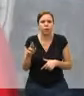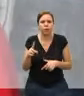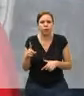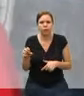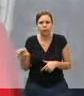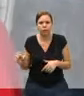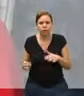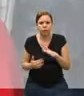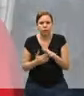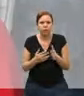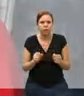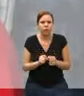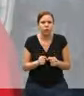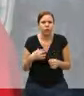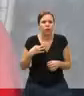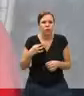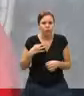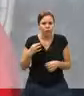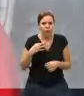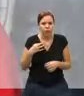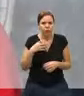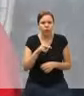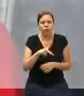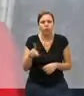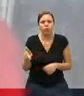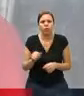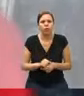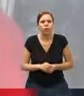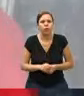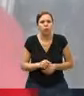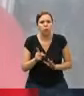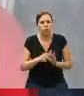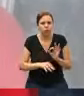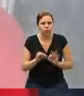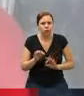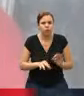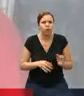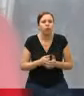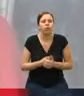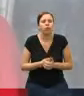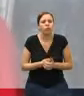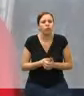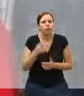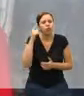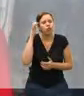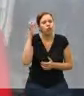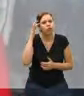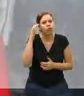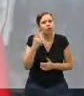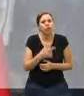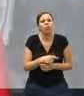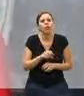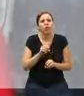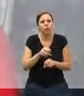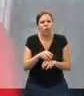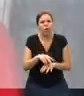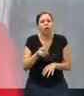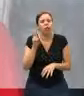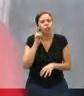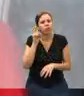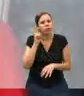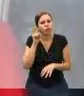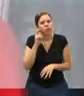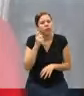Em Muzumu, como voluntário professor de inglês, onde abriram um projeto de Sonhar Sem Fronteira. Dou aulas na